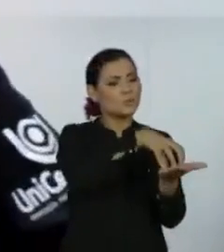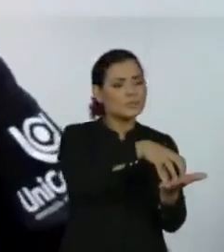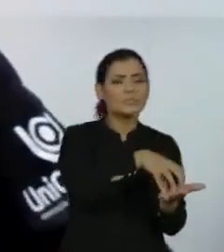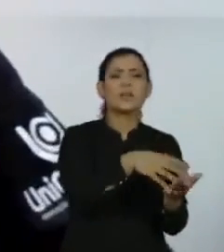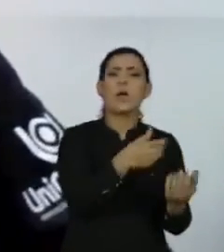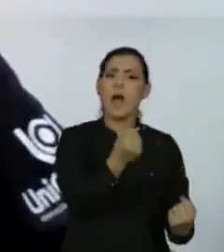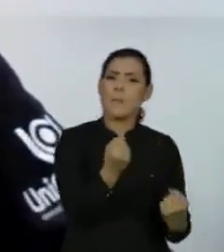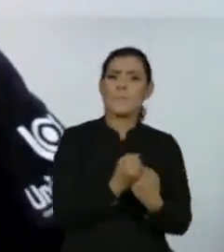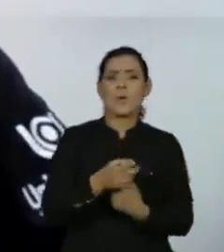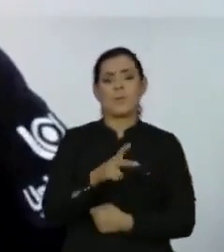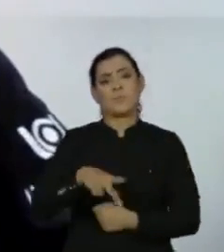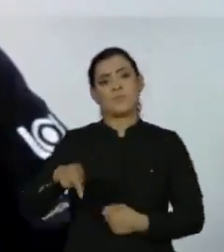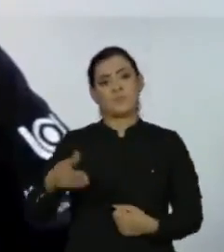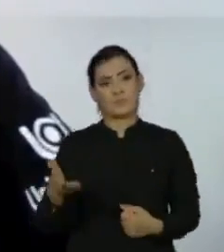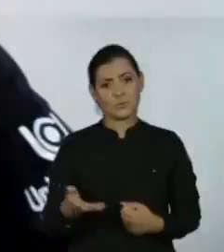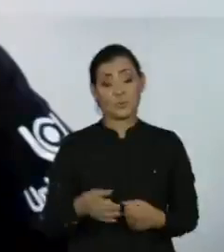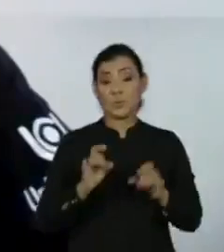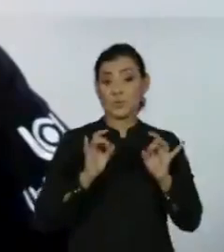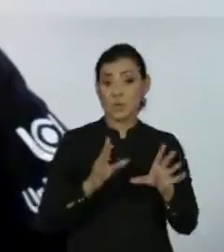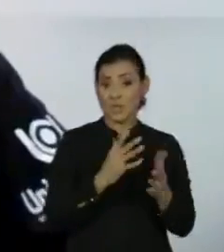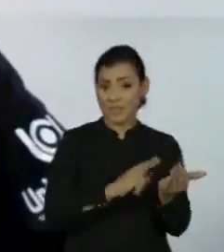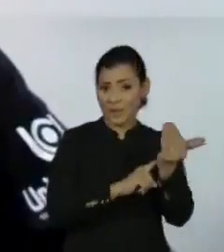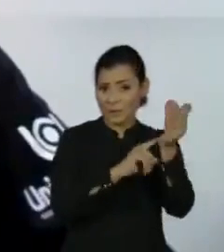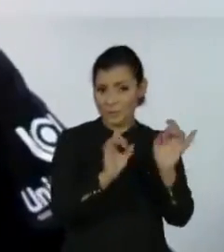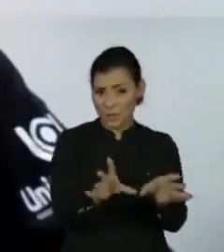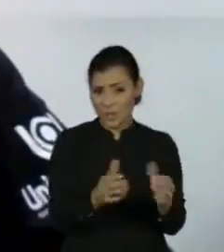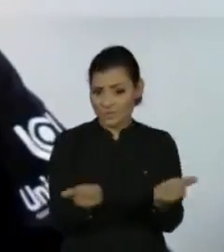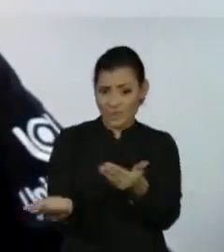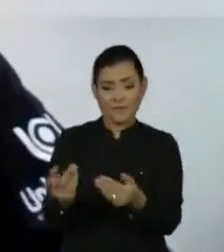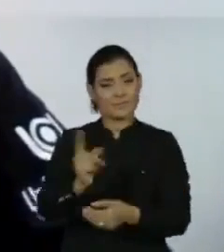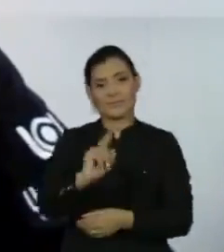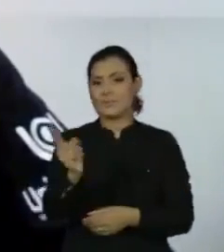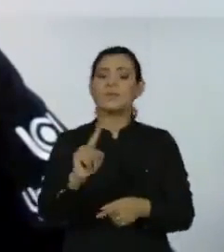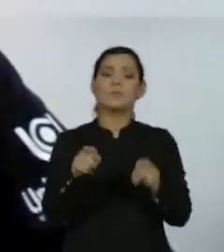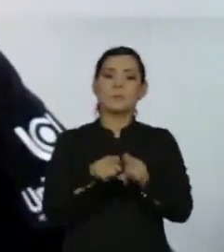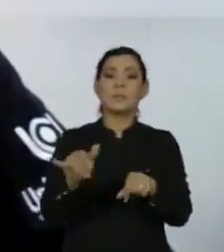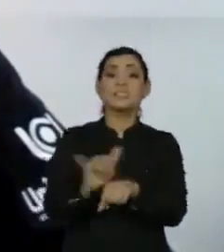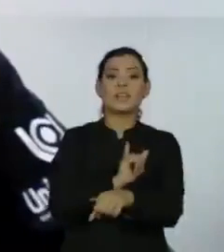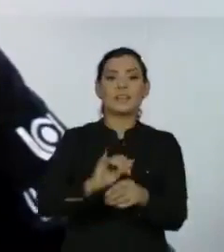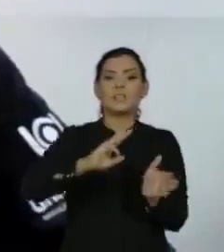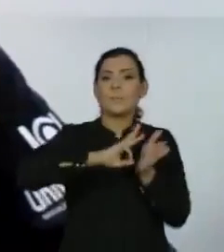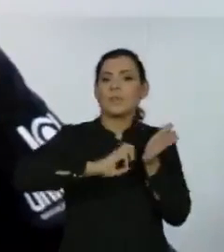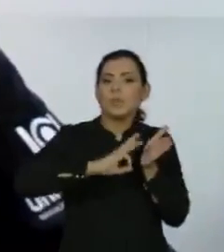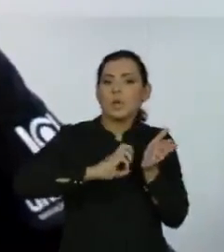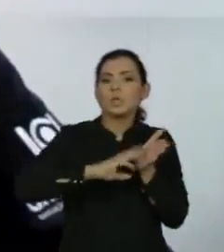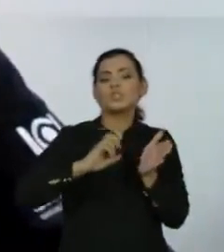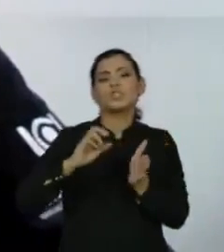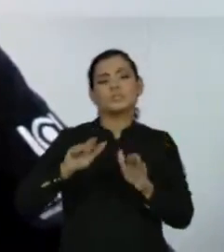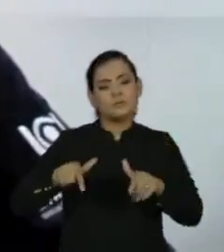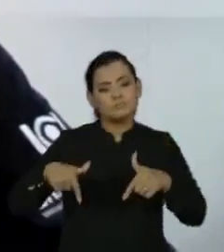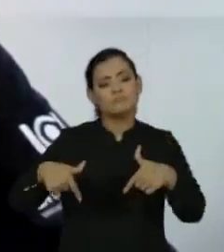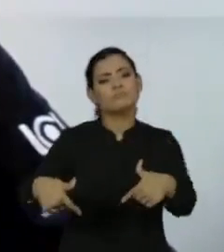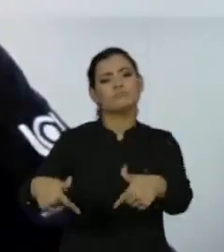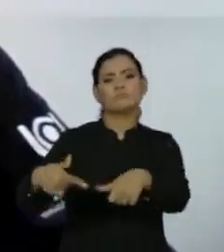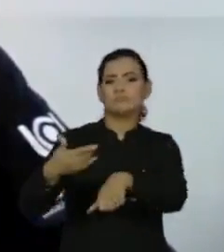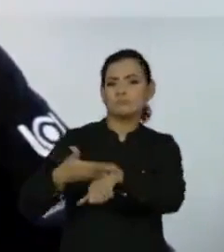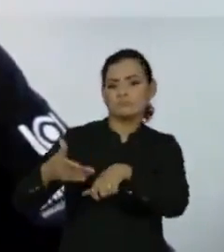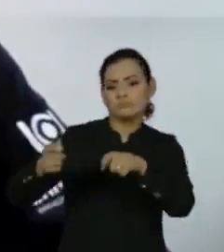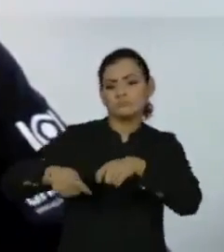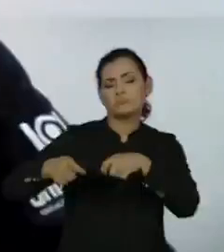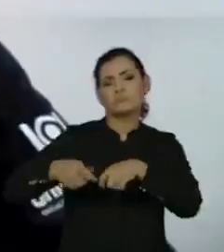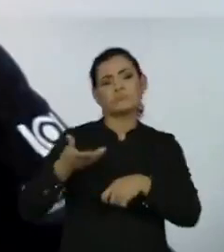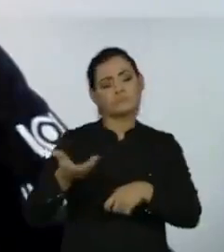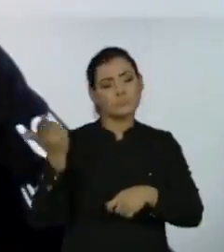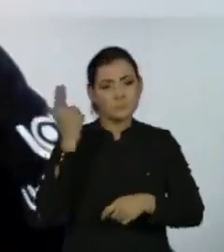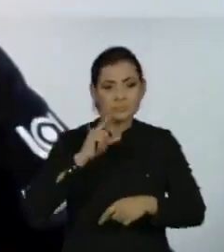de ampararem os professores, não só com tecnologia, mas também com metodologias práticas, aplicáveis, que